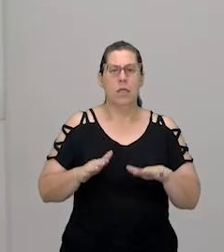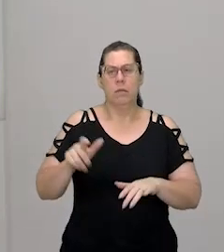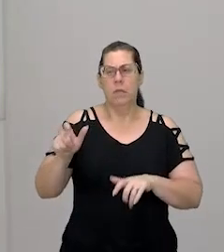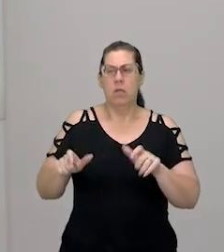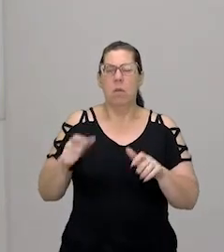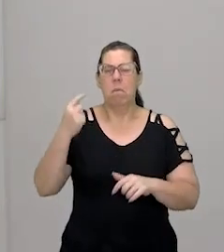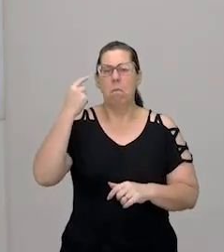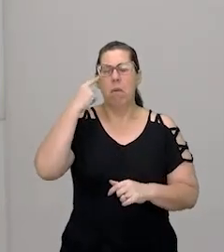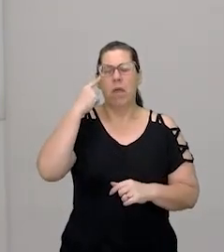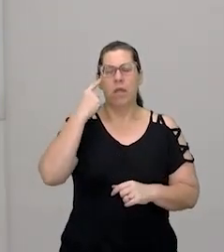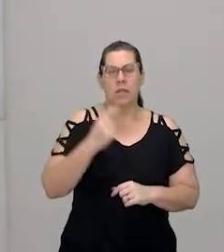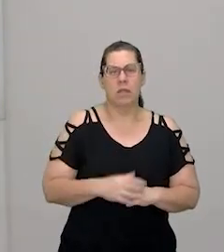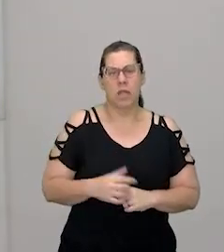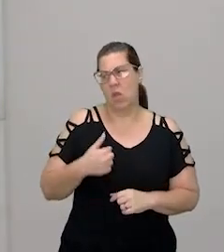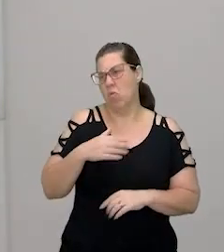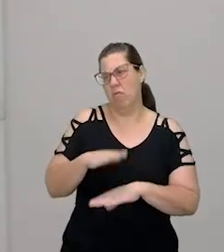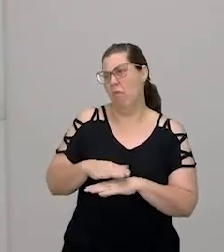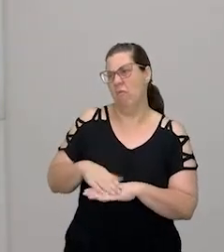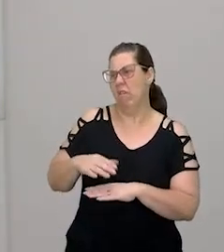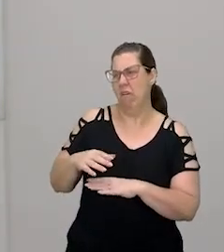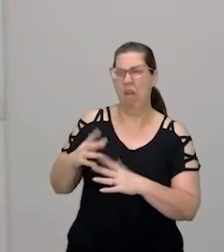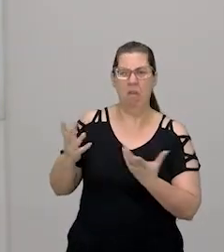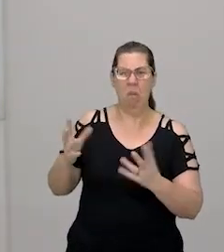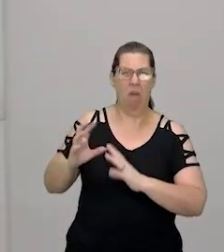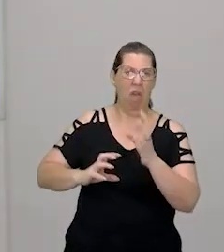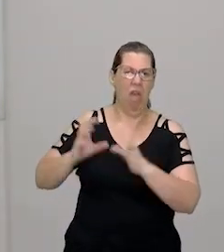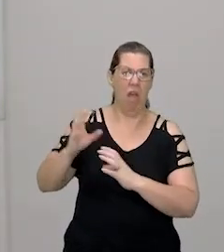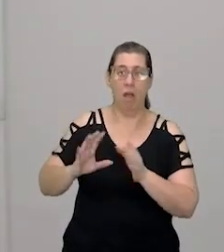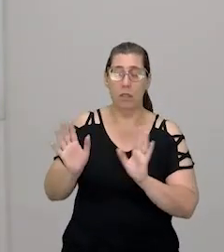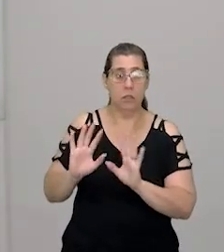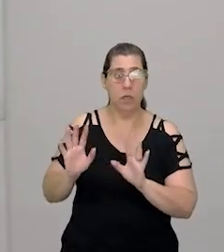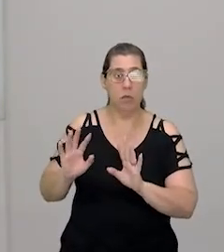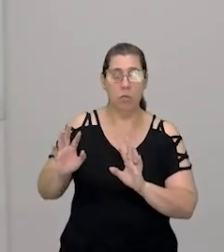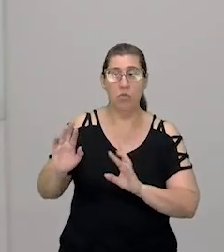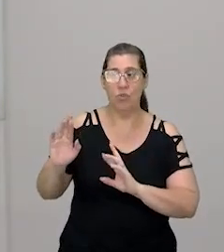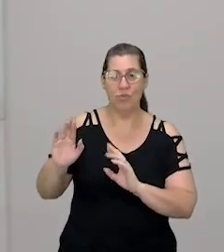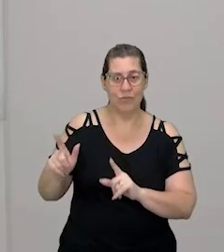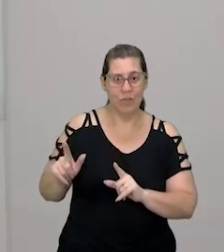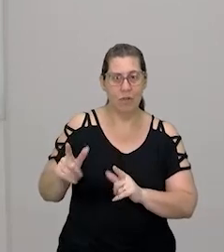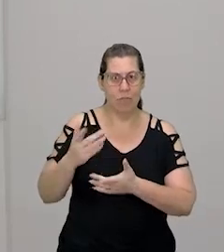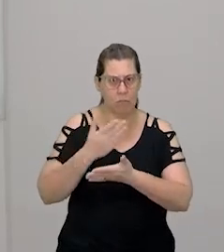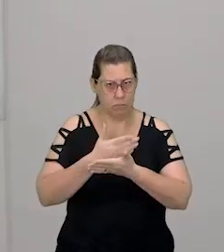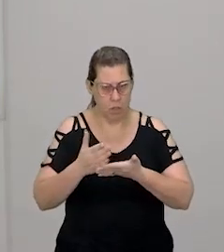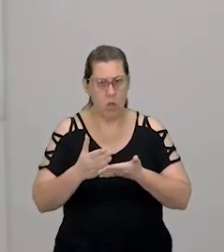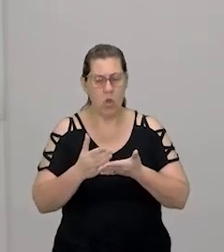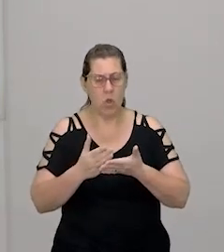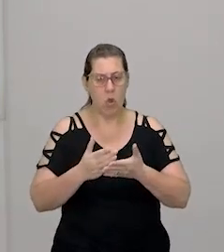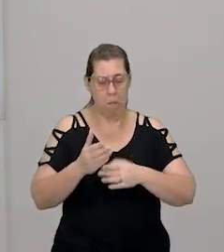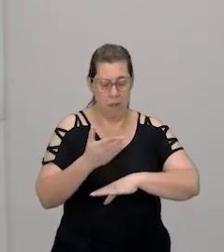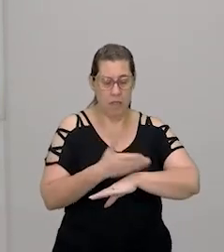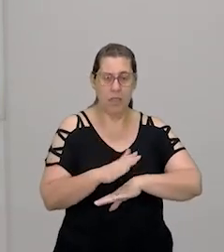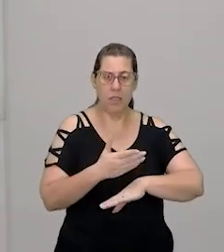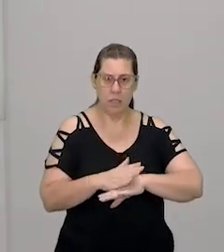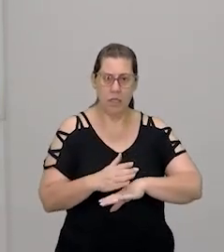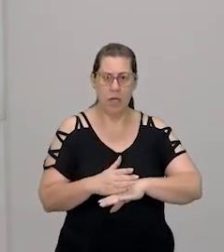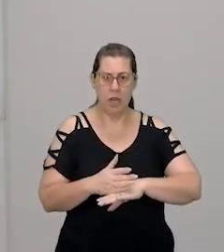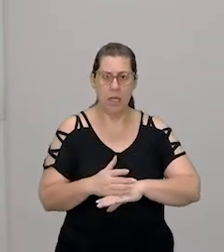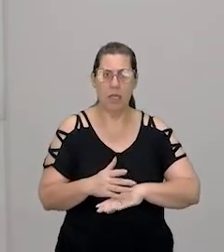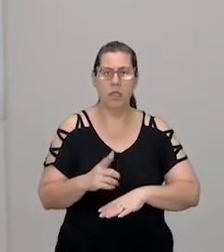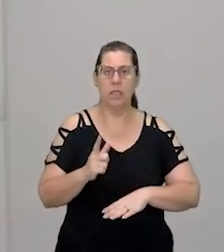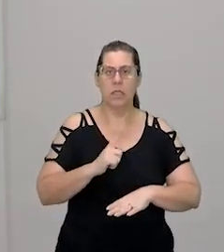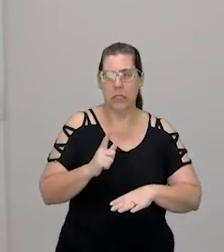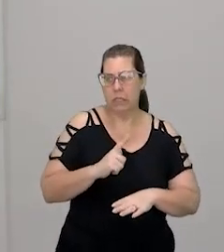pessoas falam, poxa, mas eu não vou fazer isso para brigar, mas é pelo contrário, depois que você começa a fazer uma determinada luta, né, que tem